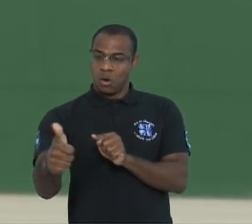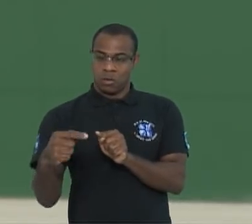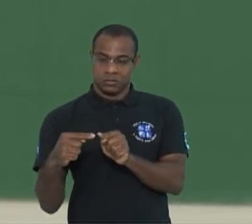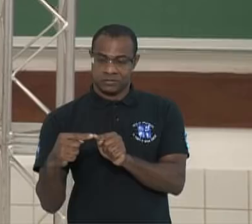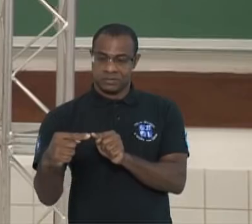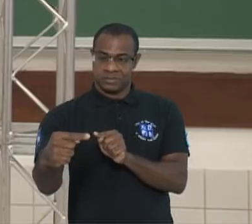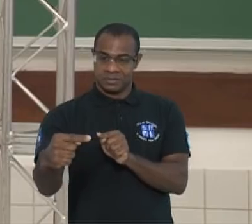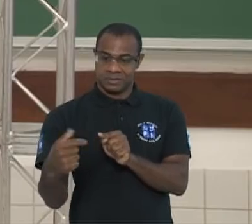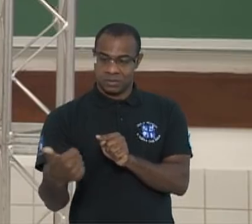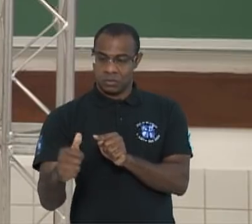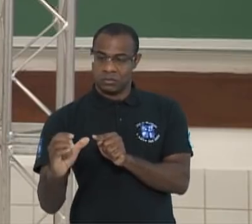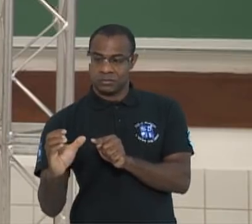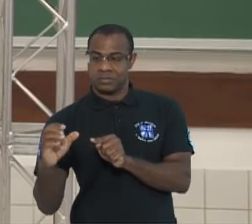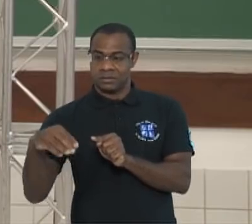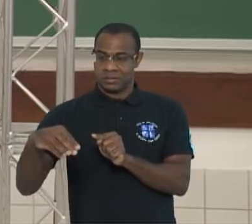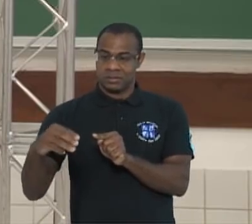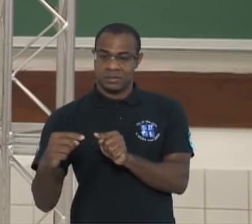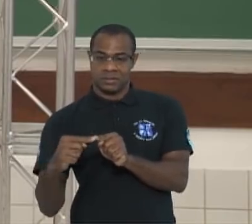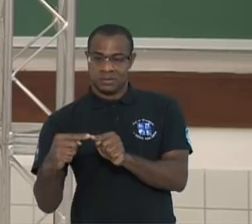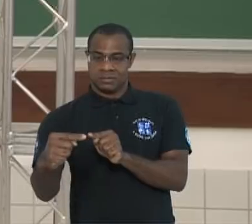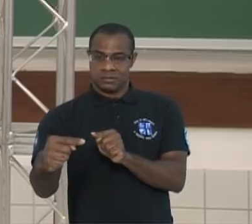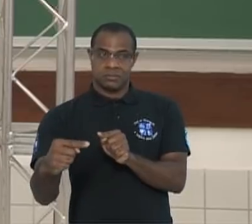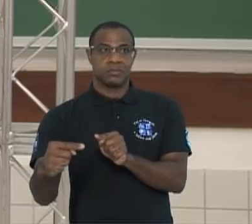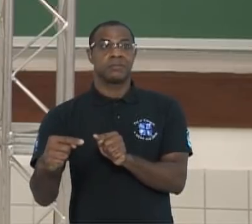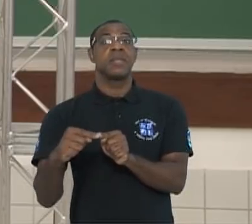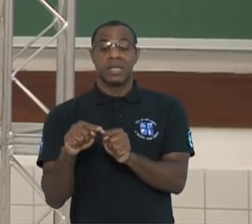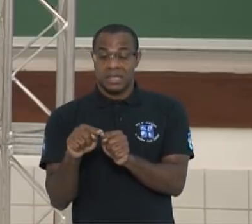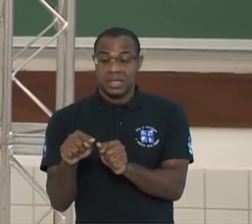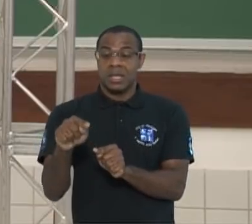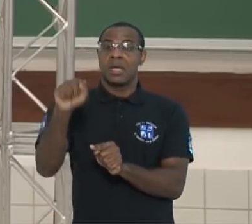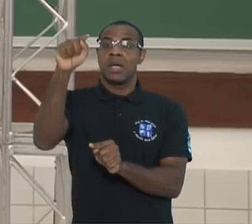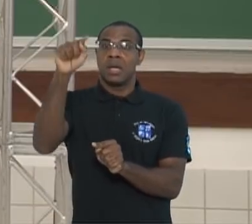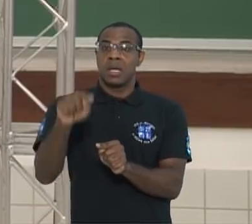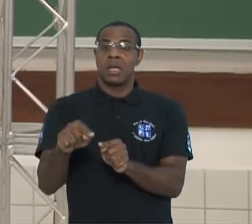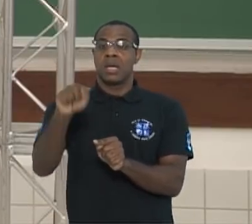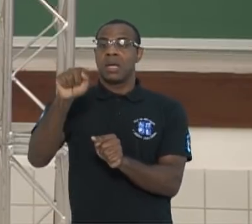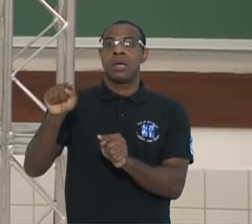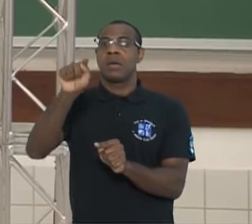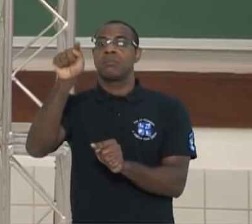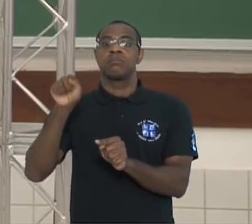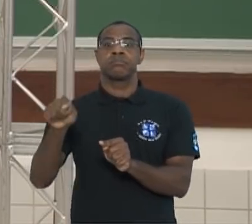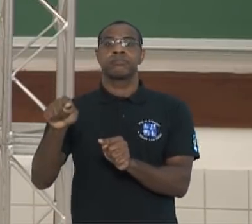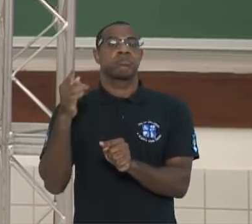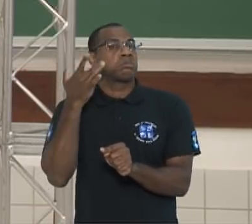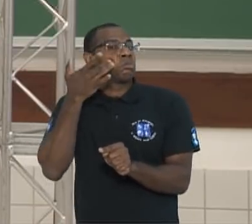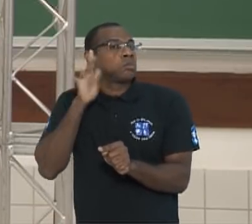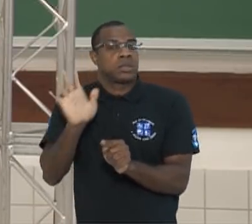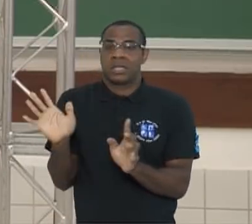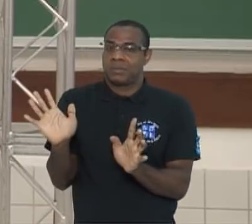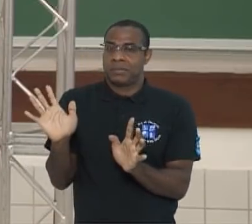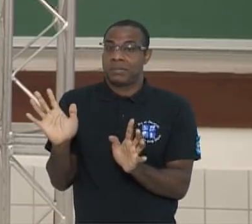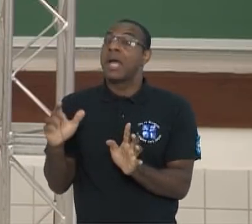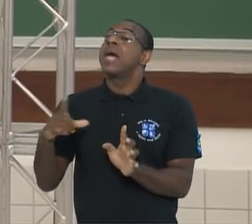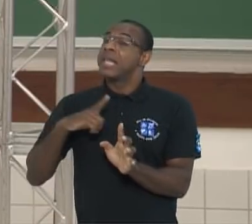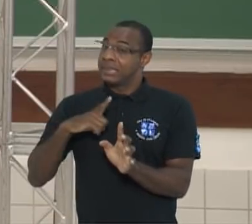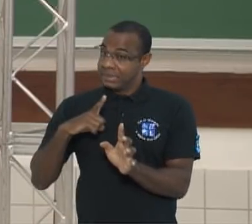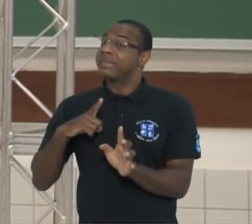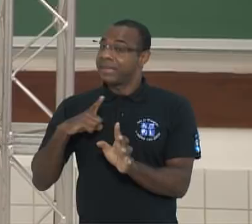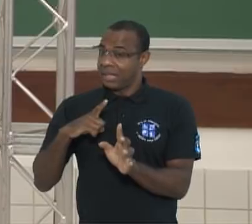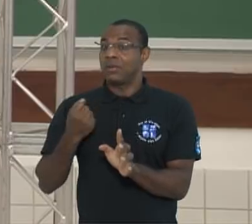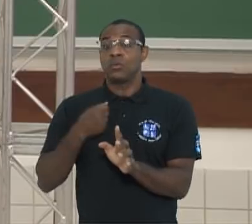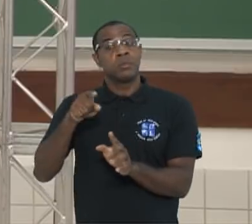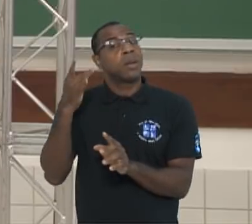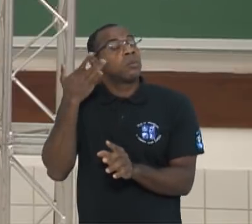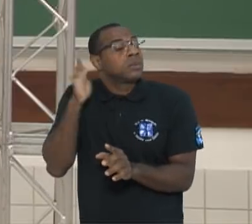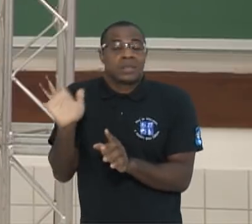um valor aqui que eu não vou passar para vocês agora, tá? Nós vamos tentar resolver depois. Nós temos uma altura, né? Então, como